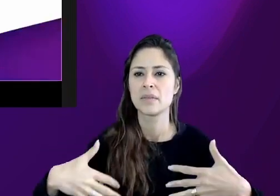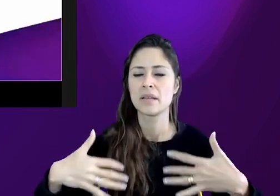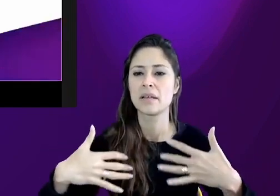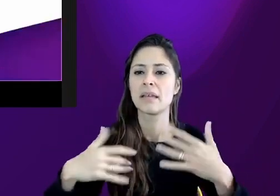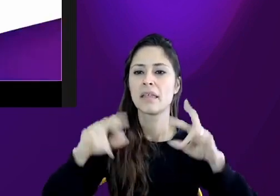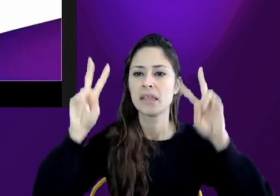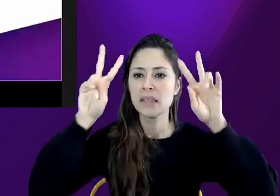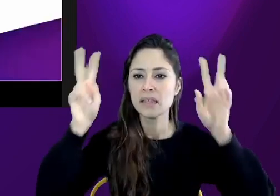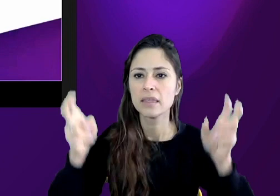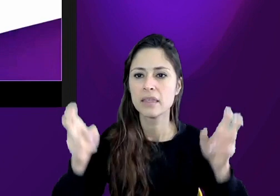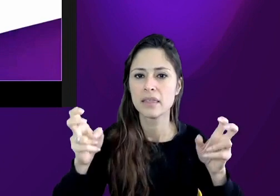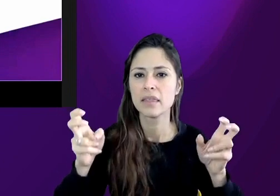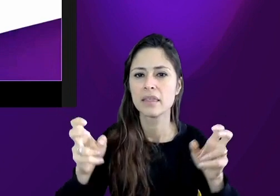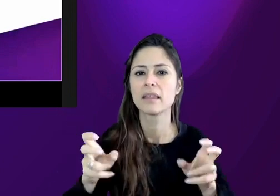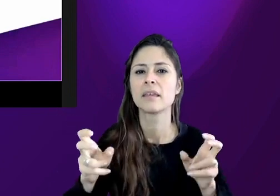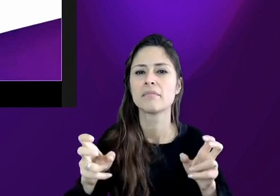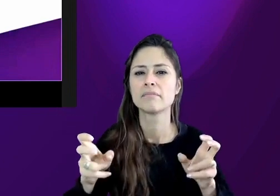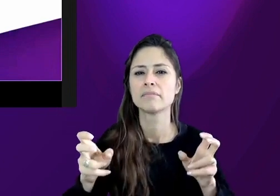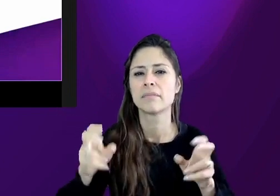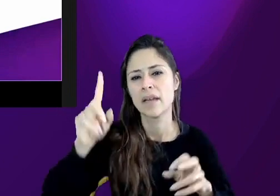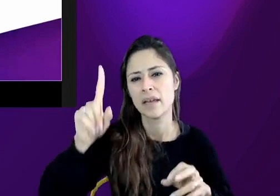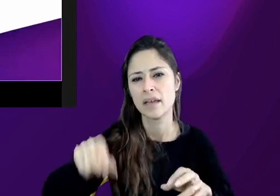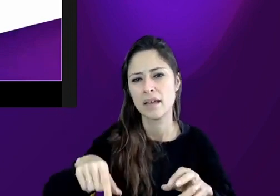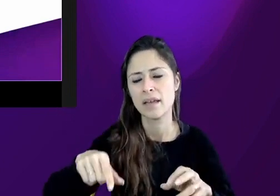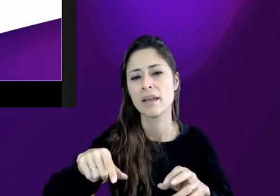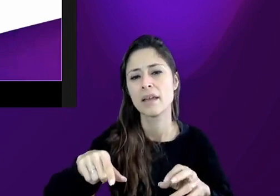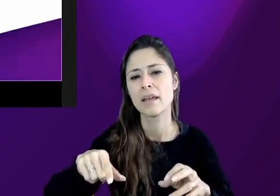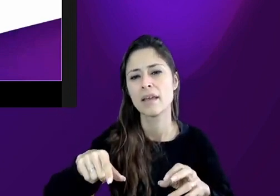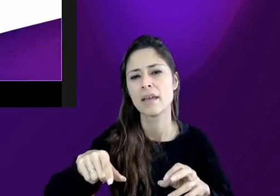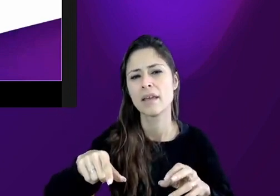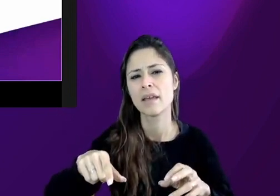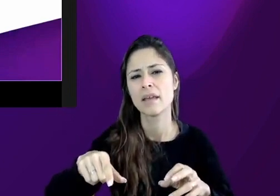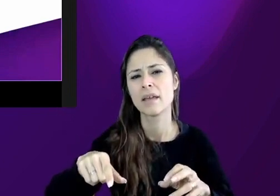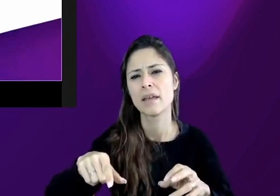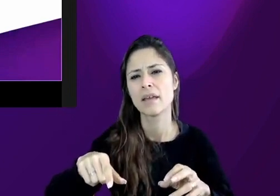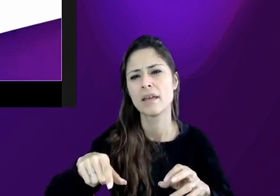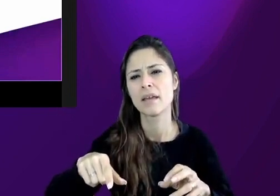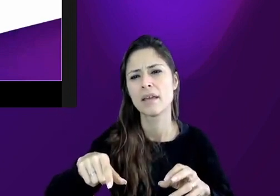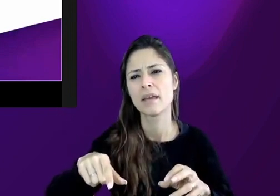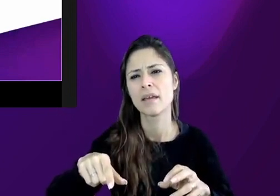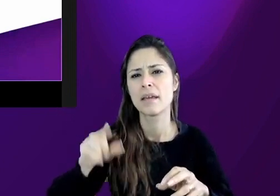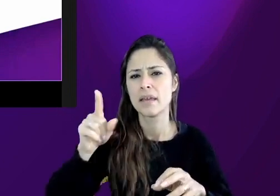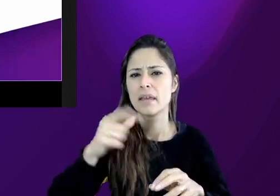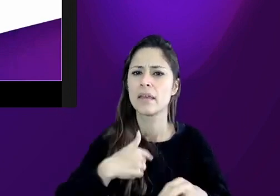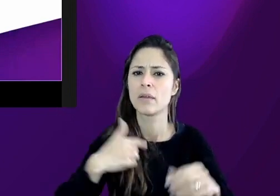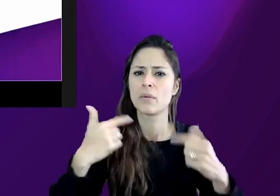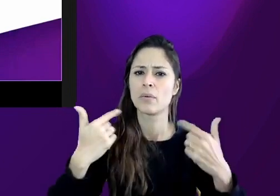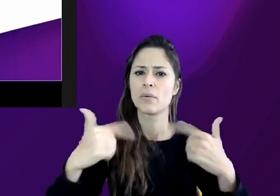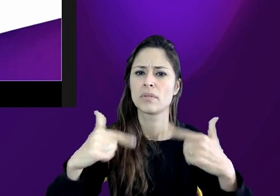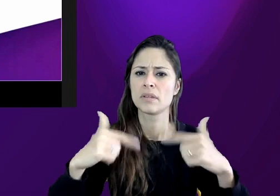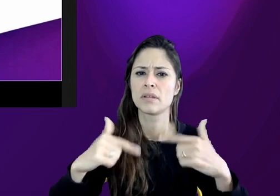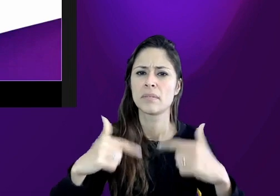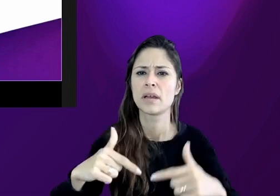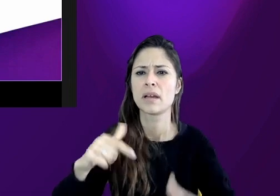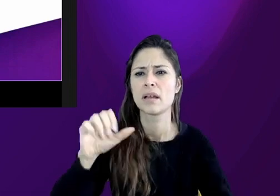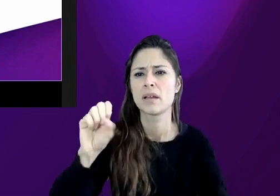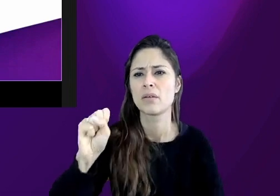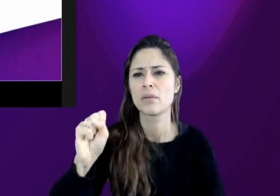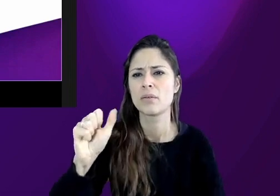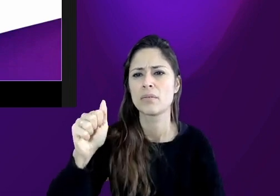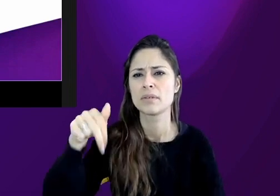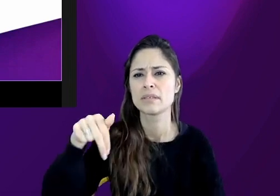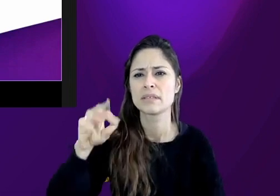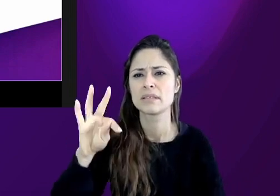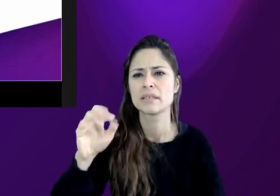tema bem disputado. Sou cirurgião no aparelho digestivo Praça da Casa de São Paulo e hoje em dia faço praticamente cirurgia